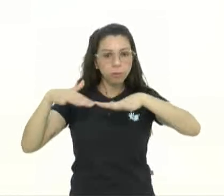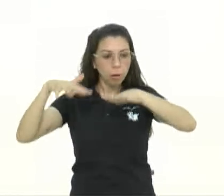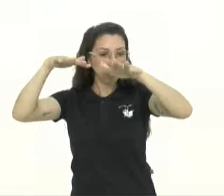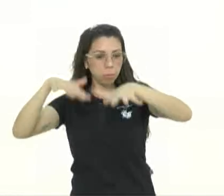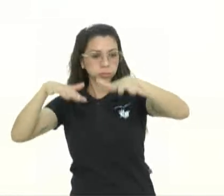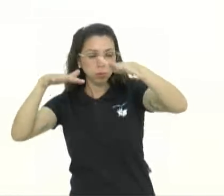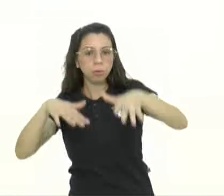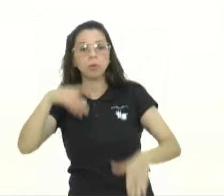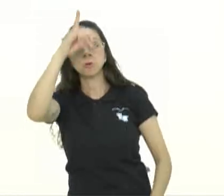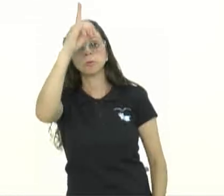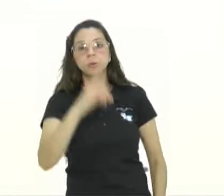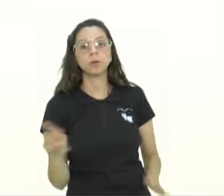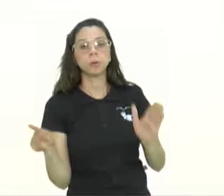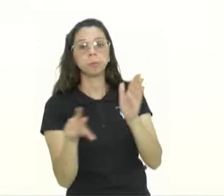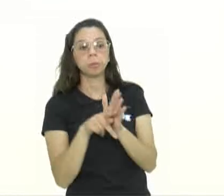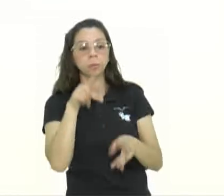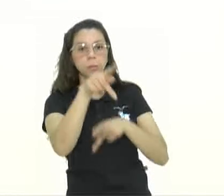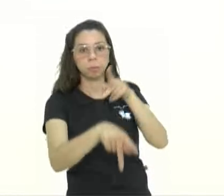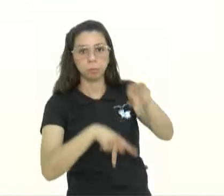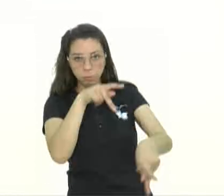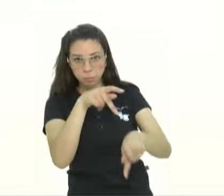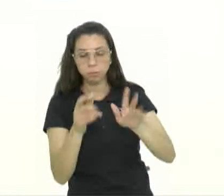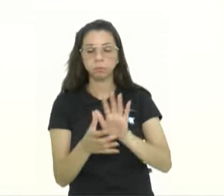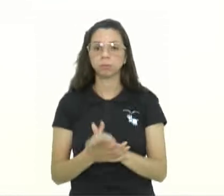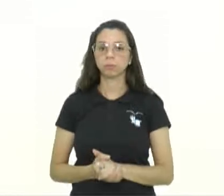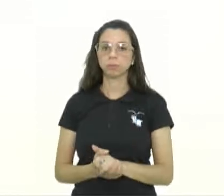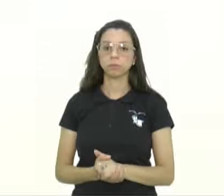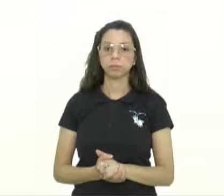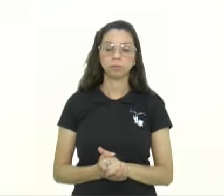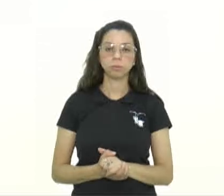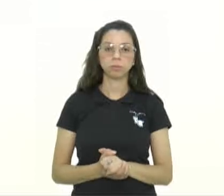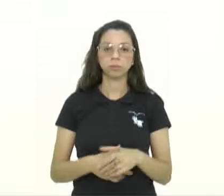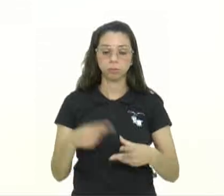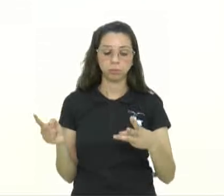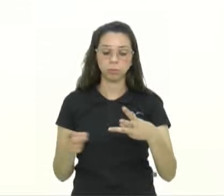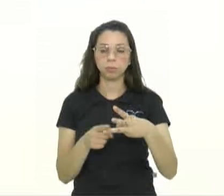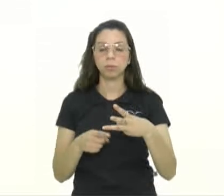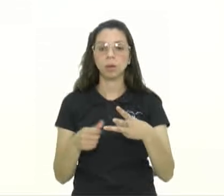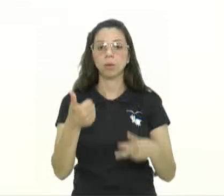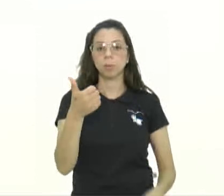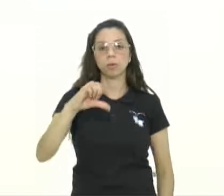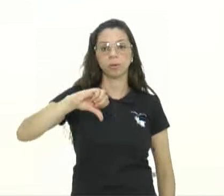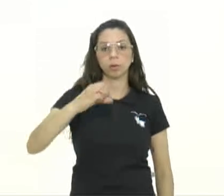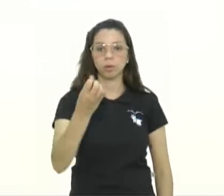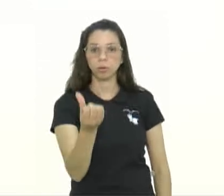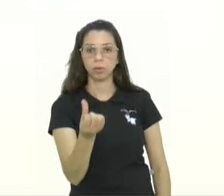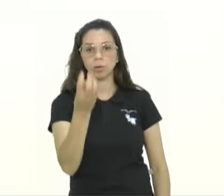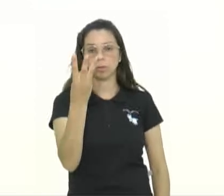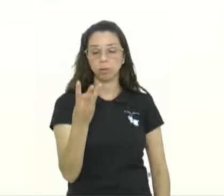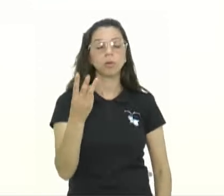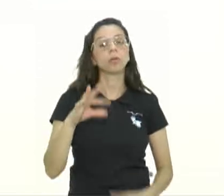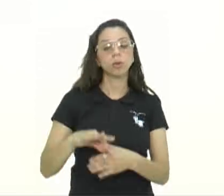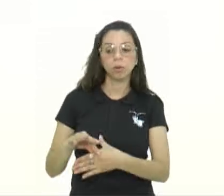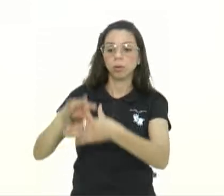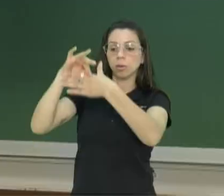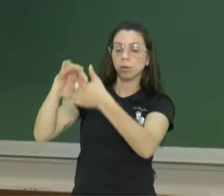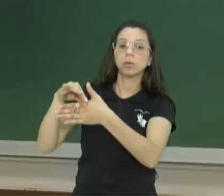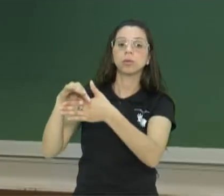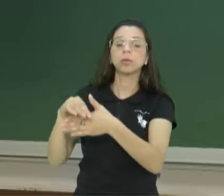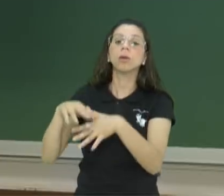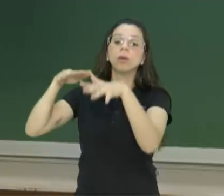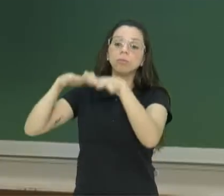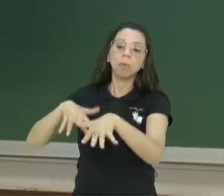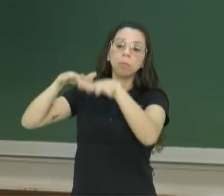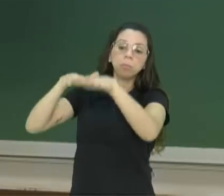dos direitos civis. Number 3, 1963, ele liderou a marcha